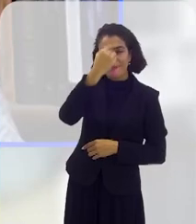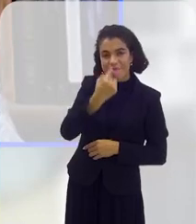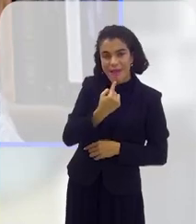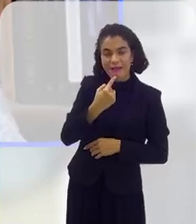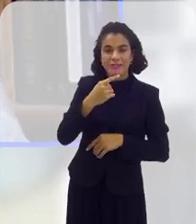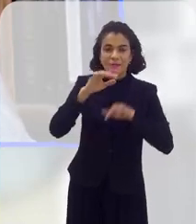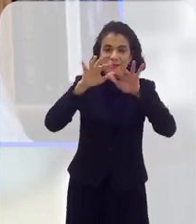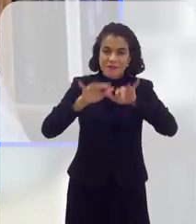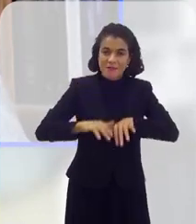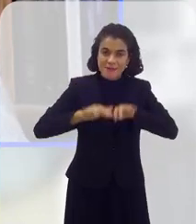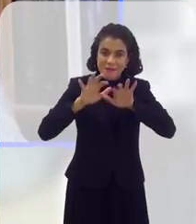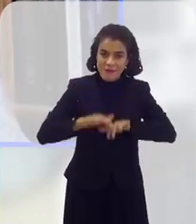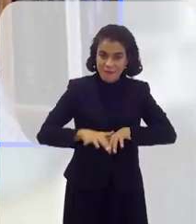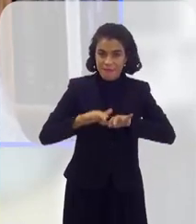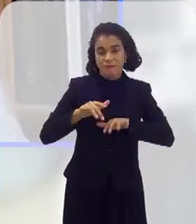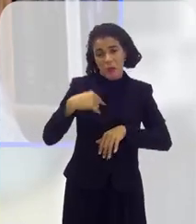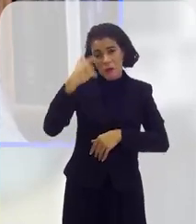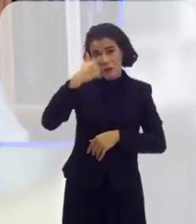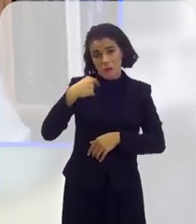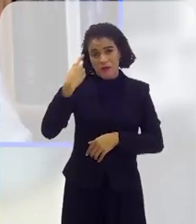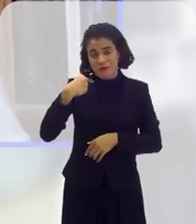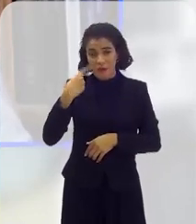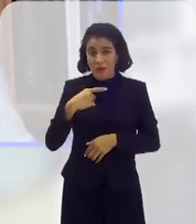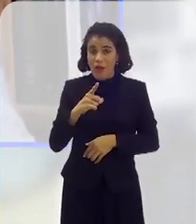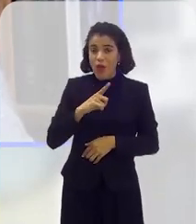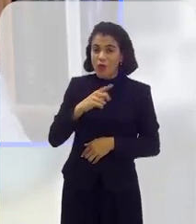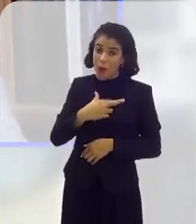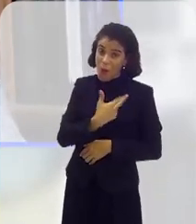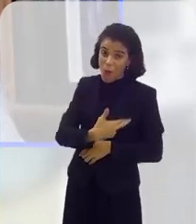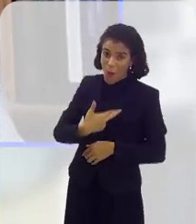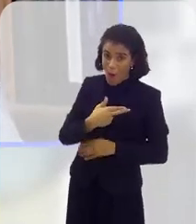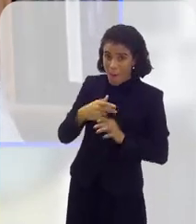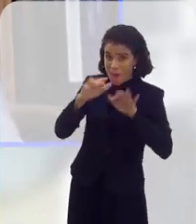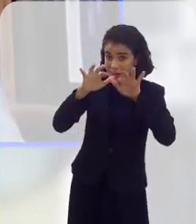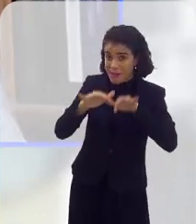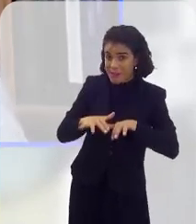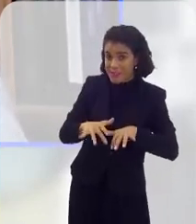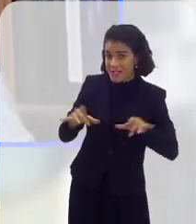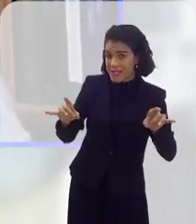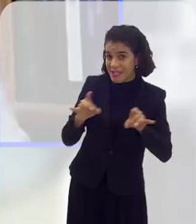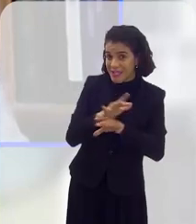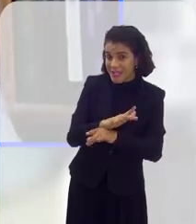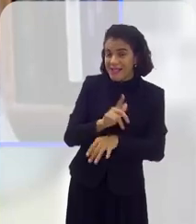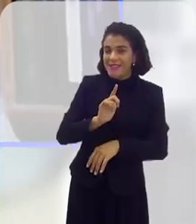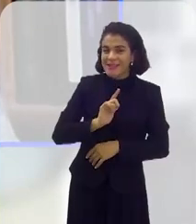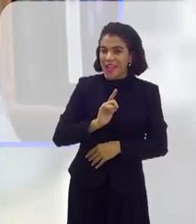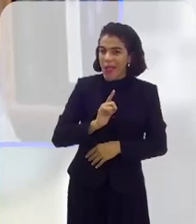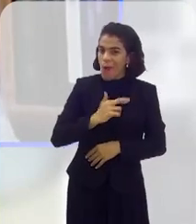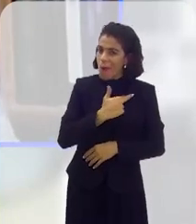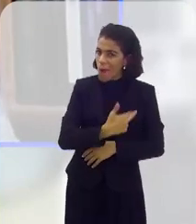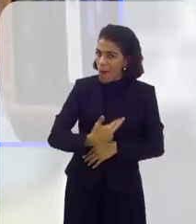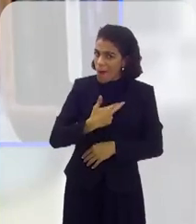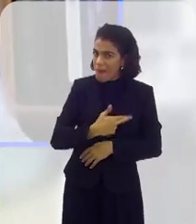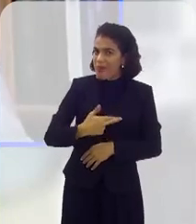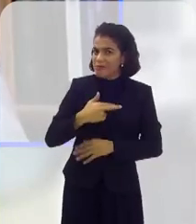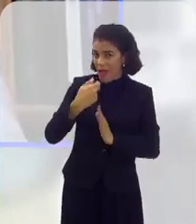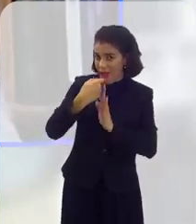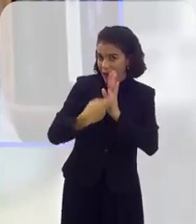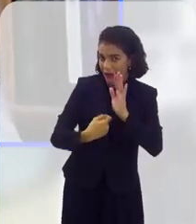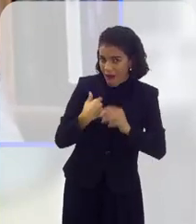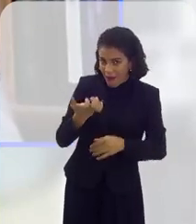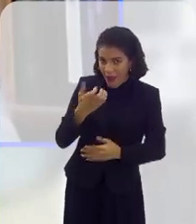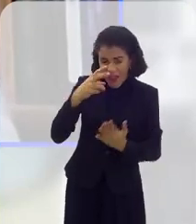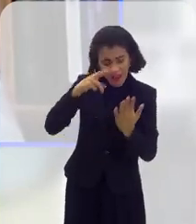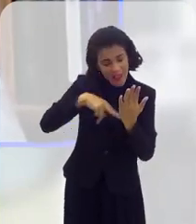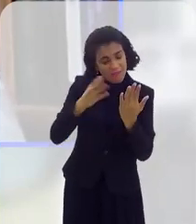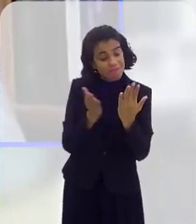eu sou advogado. Eu, conversando com o pessoal da Cidadel, falei: eu tenho um romance aqui escrito, na verdade tenho outros, mas tenho esse romance aqui escrito, querem